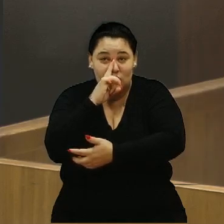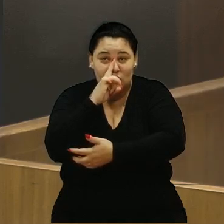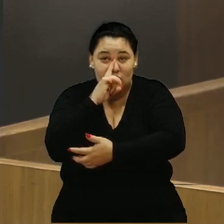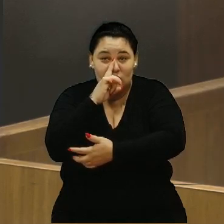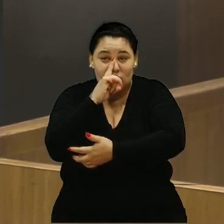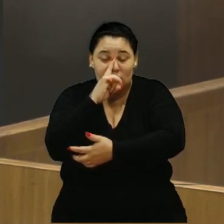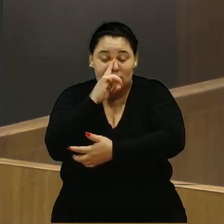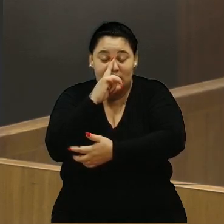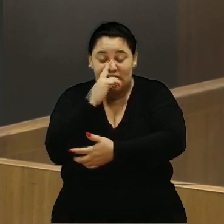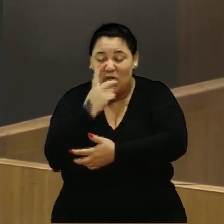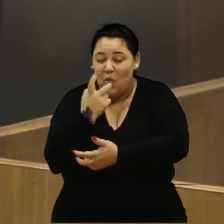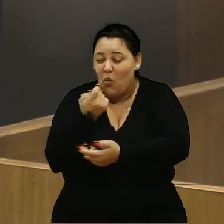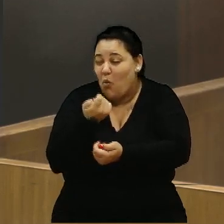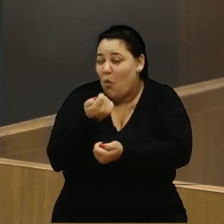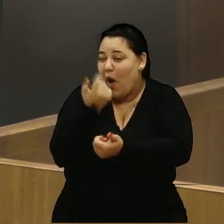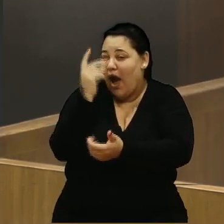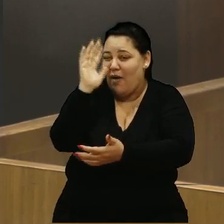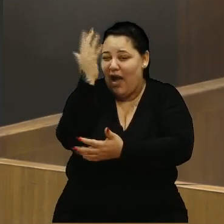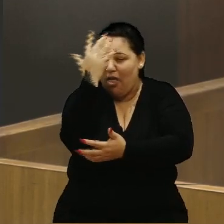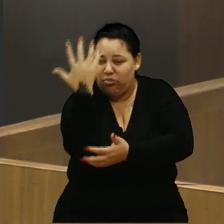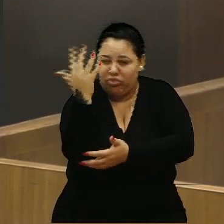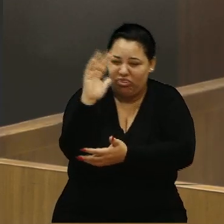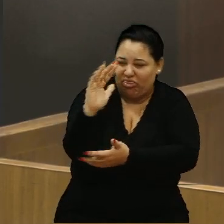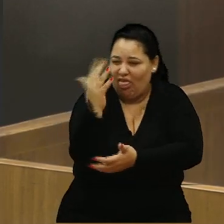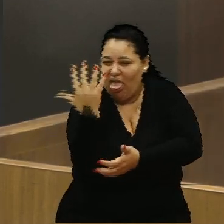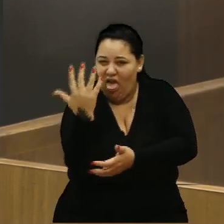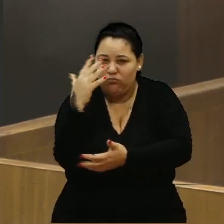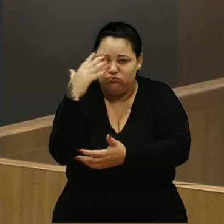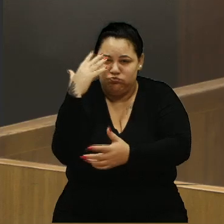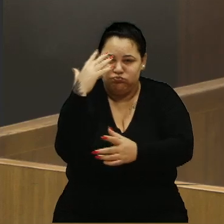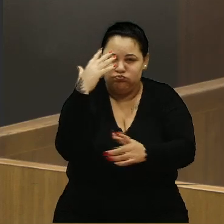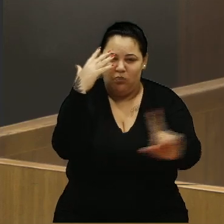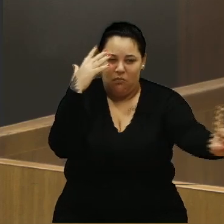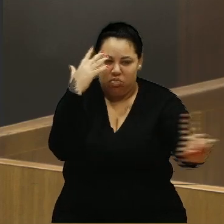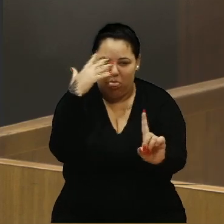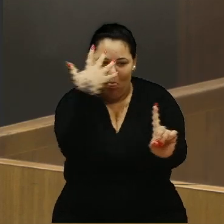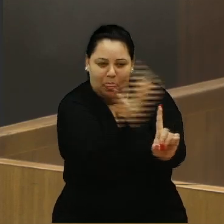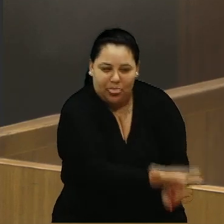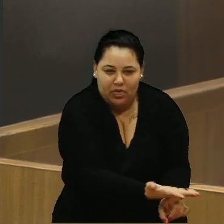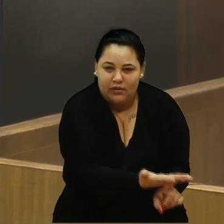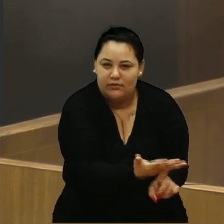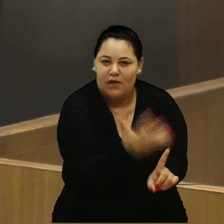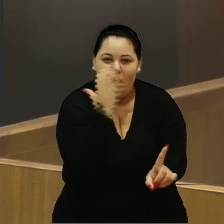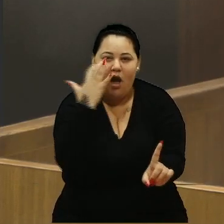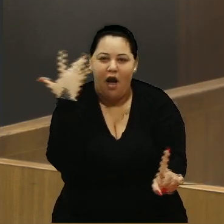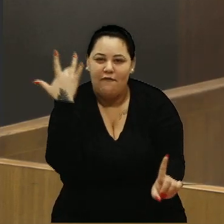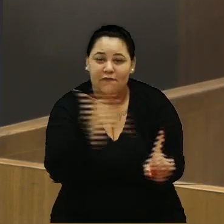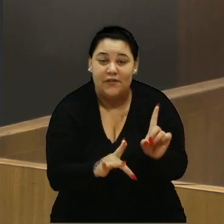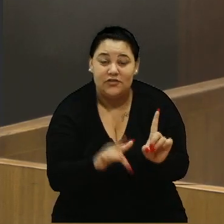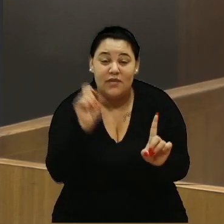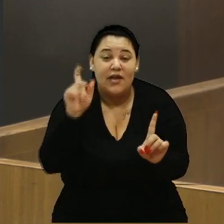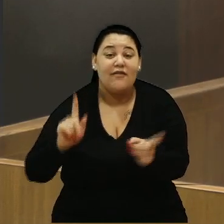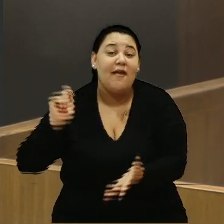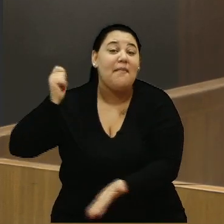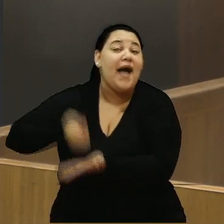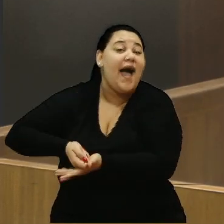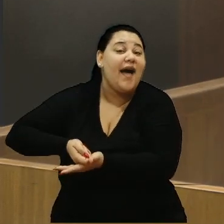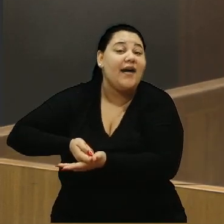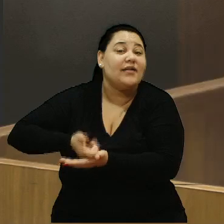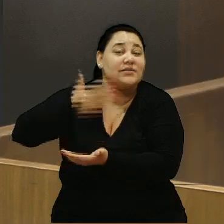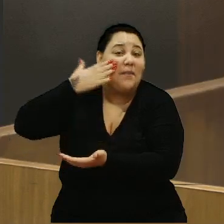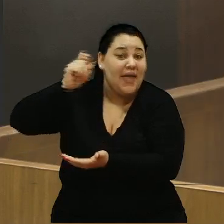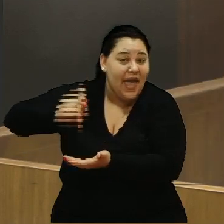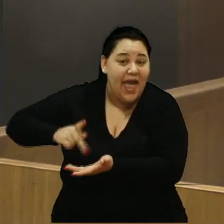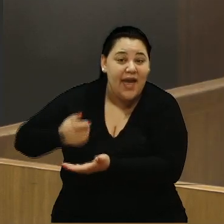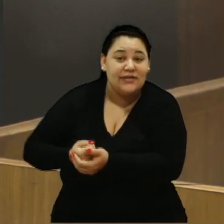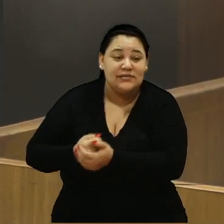de queda, cair em cima de alguém, causando vítimas, adivinha quem que vai pagar o dano? Se